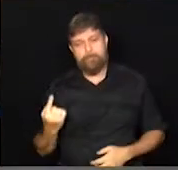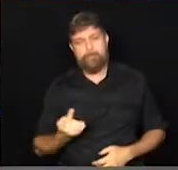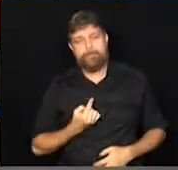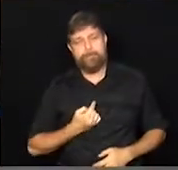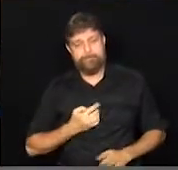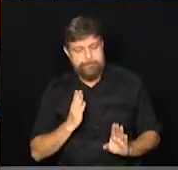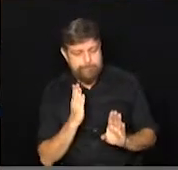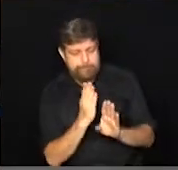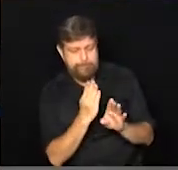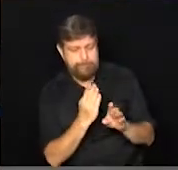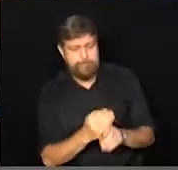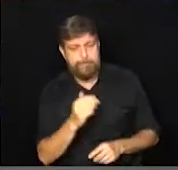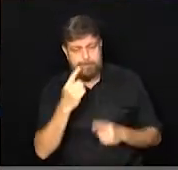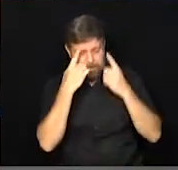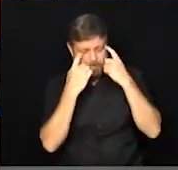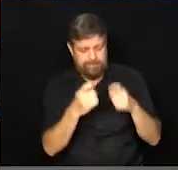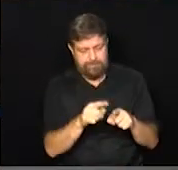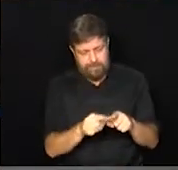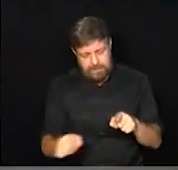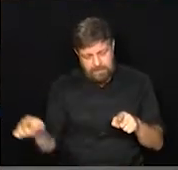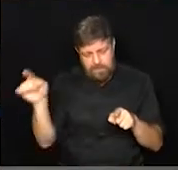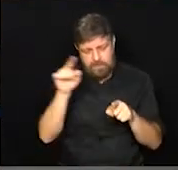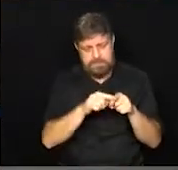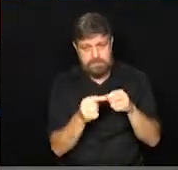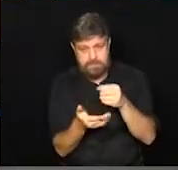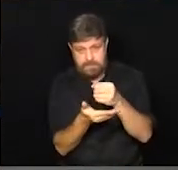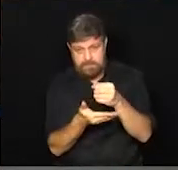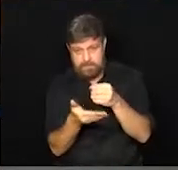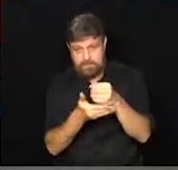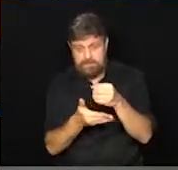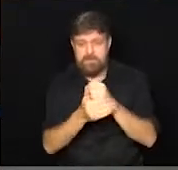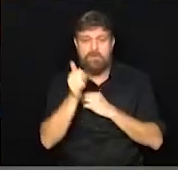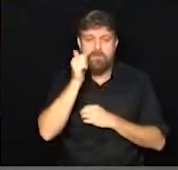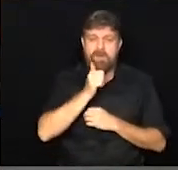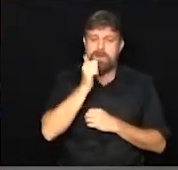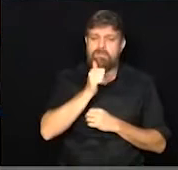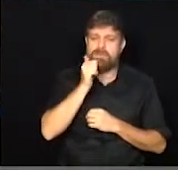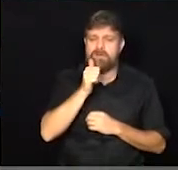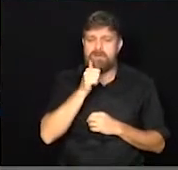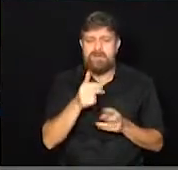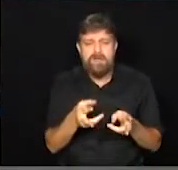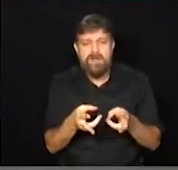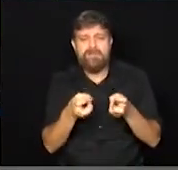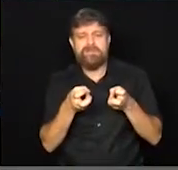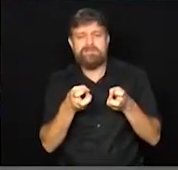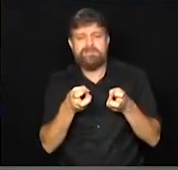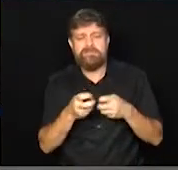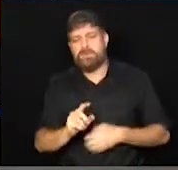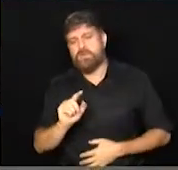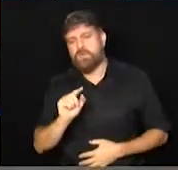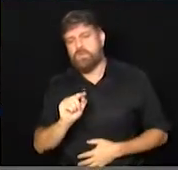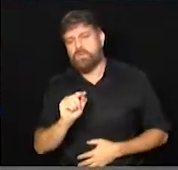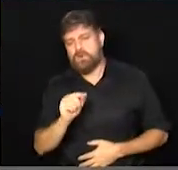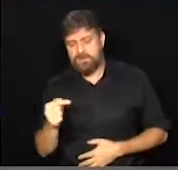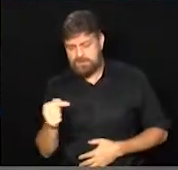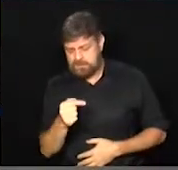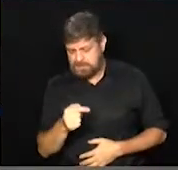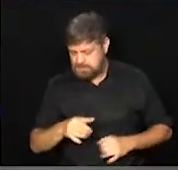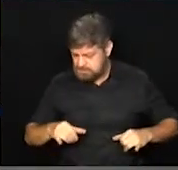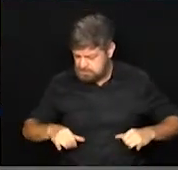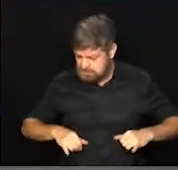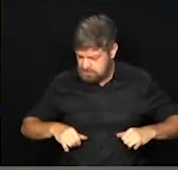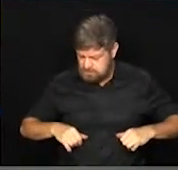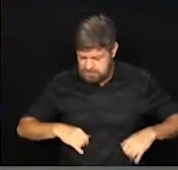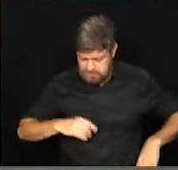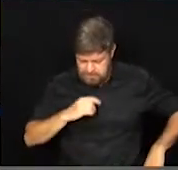ciclo da violência ela é fundamental para a mulher que possa se reconhecer nesse ciclo. Nós sabemos